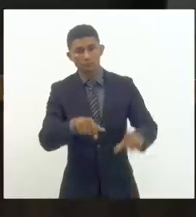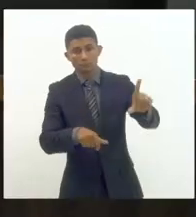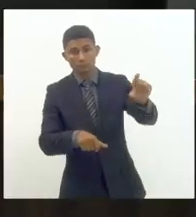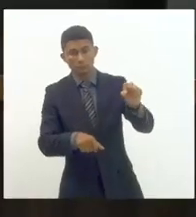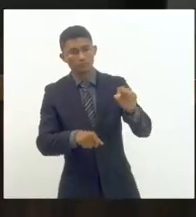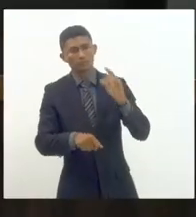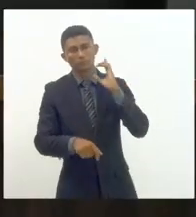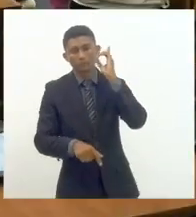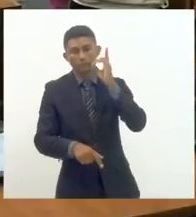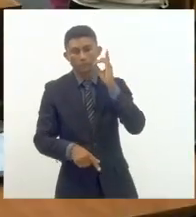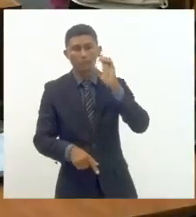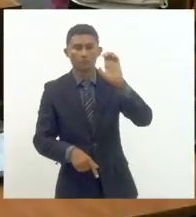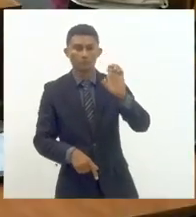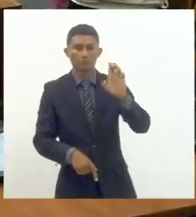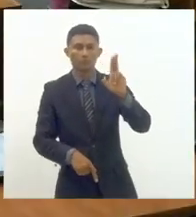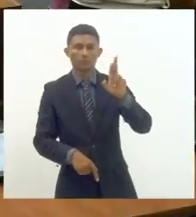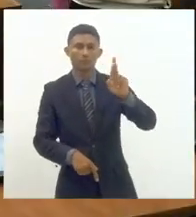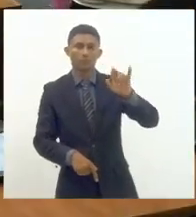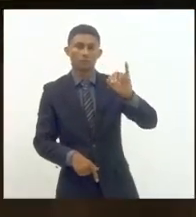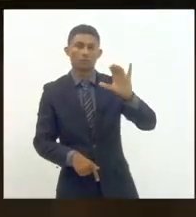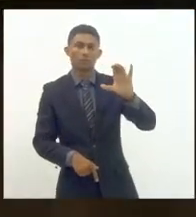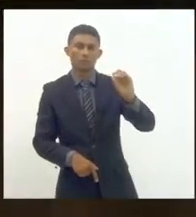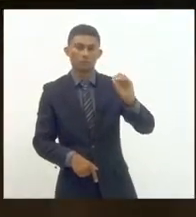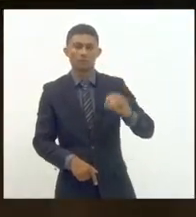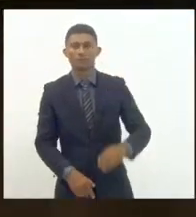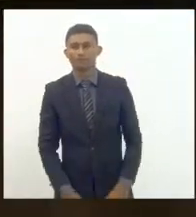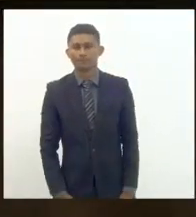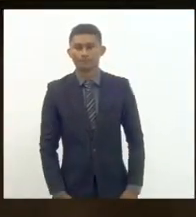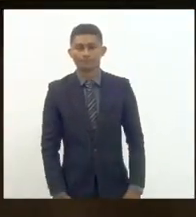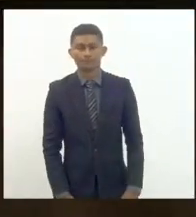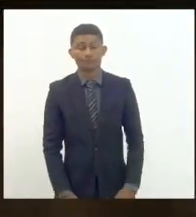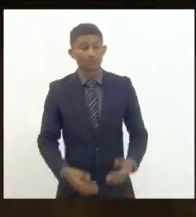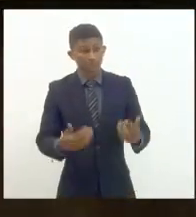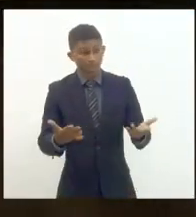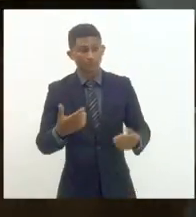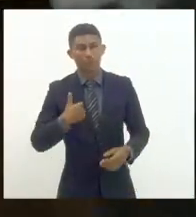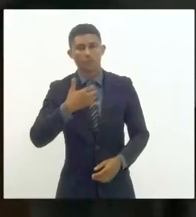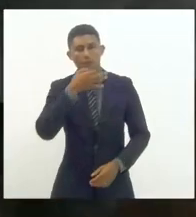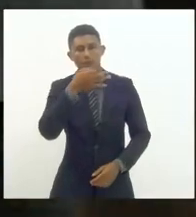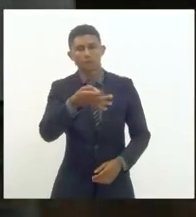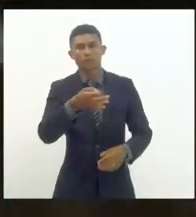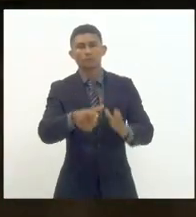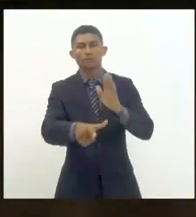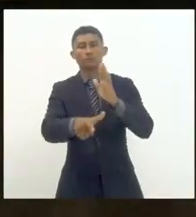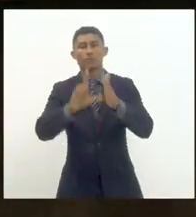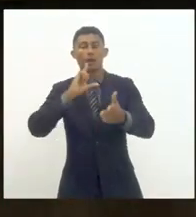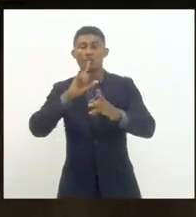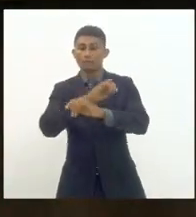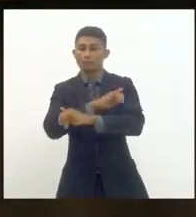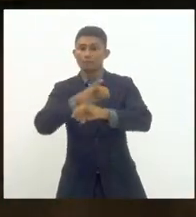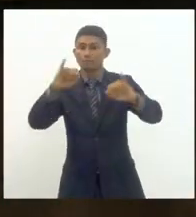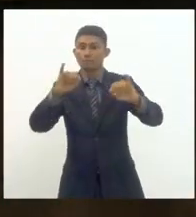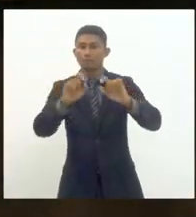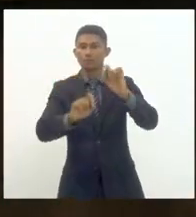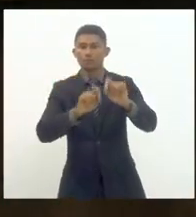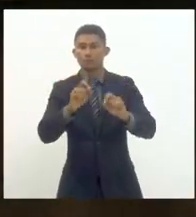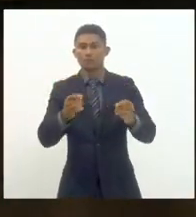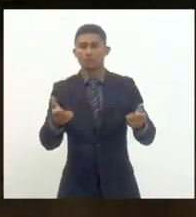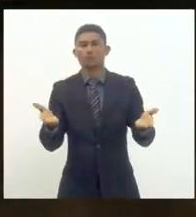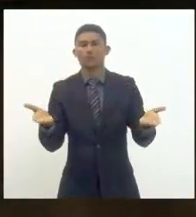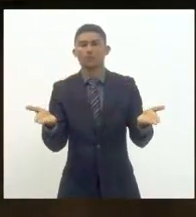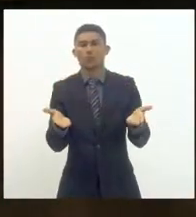Eurico Júnior. Senhor presidente, antes de dar o parecer, eu queria comunicar que hoje, em